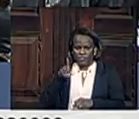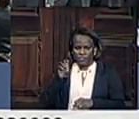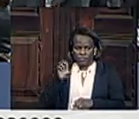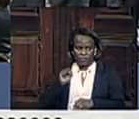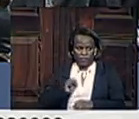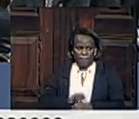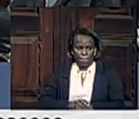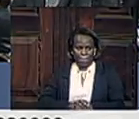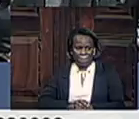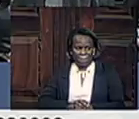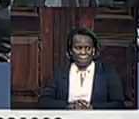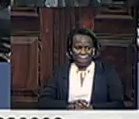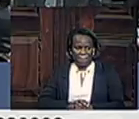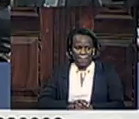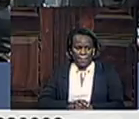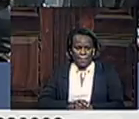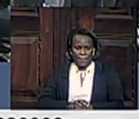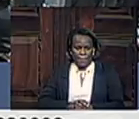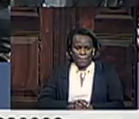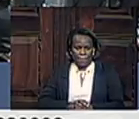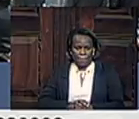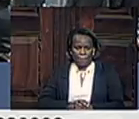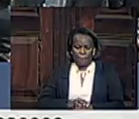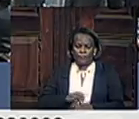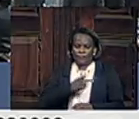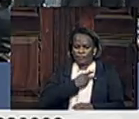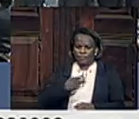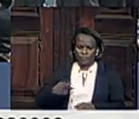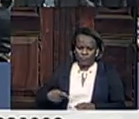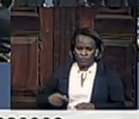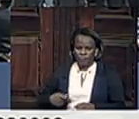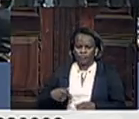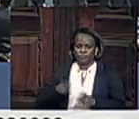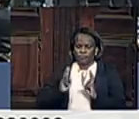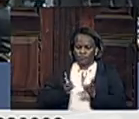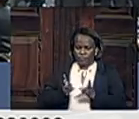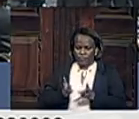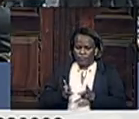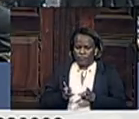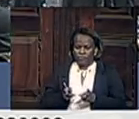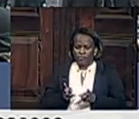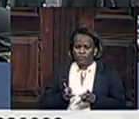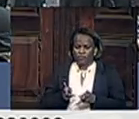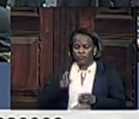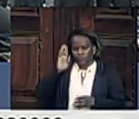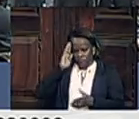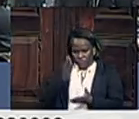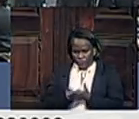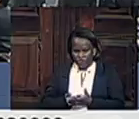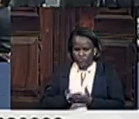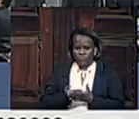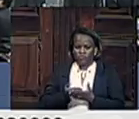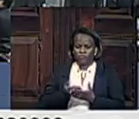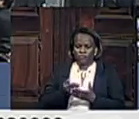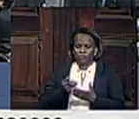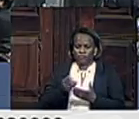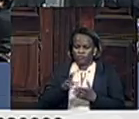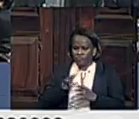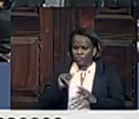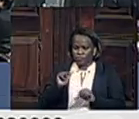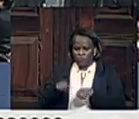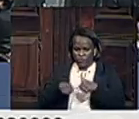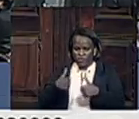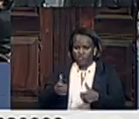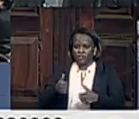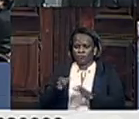Presidente, mesmo acreditando que as emendas vão poder melhorar o projeto, eu